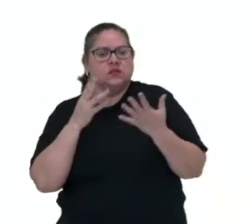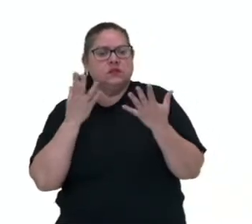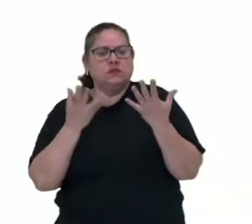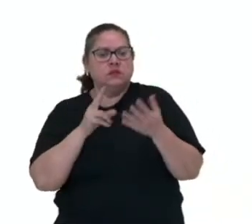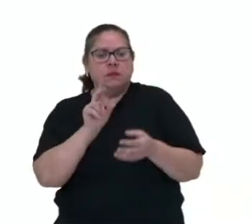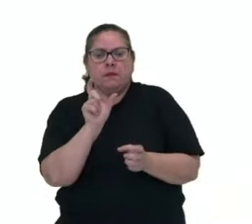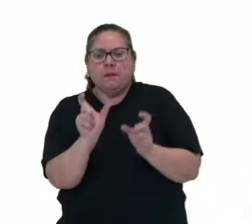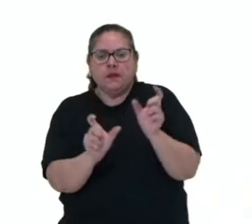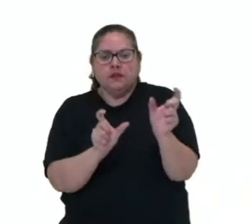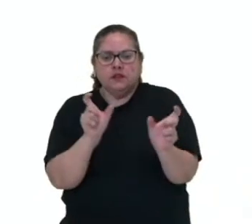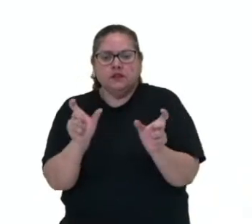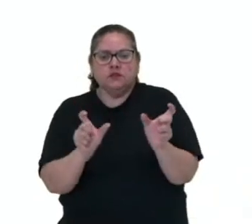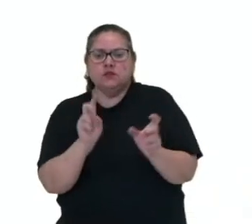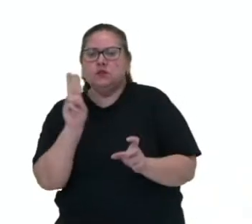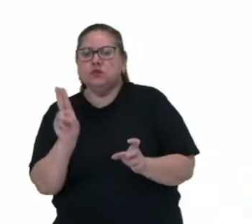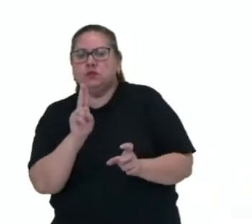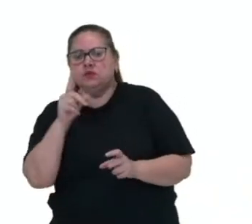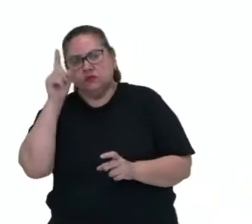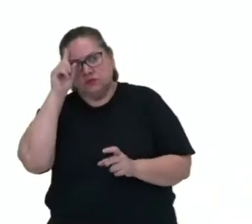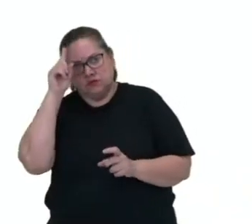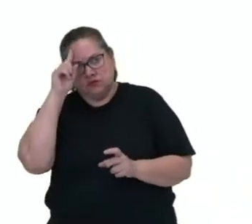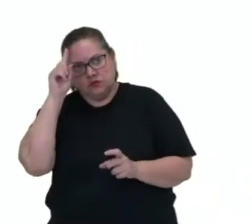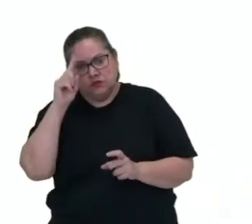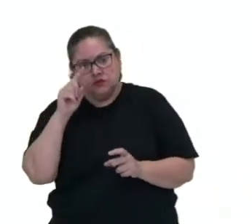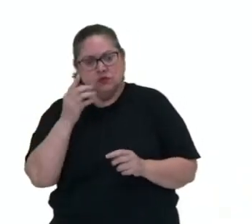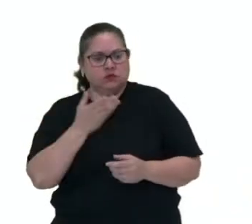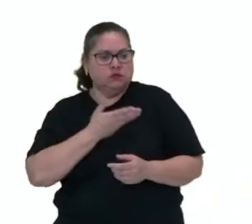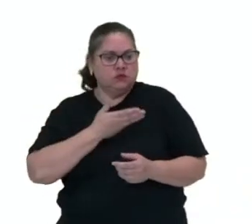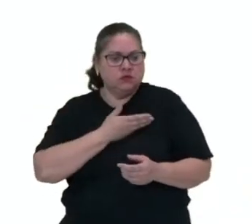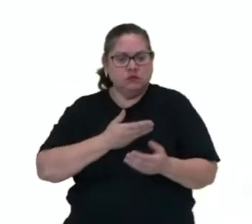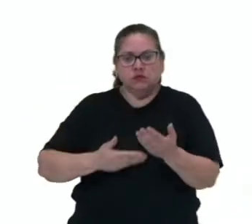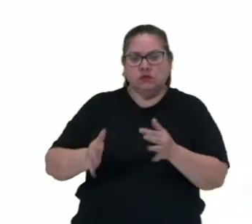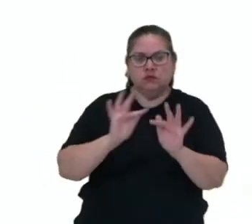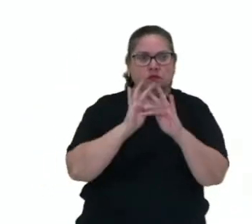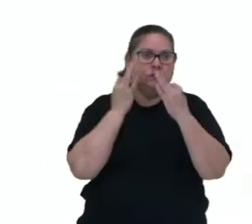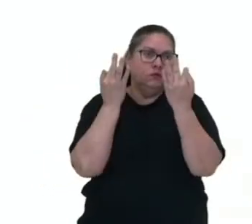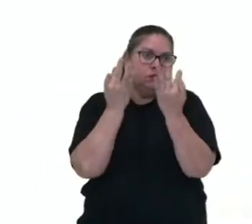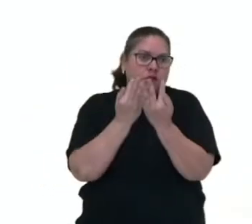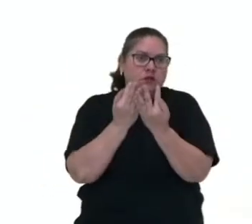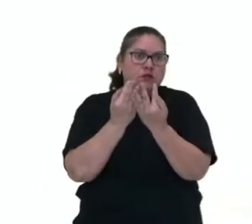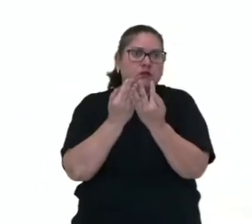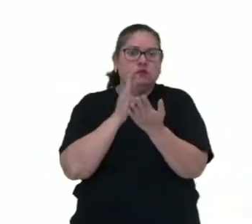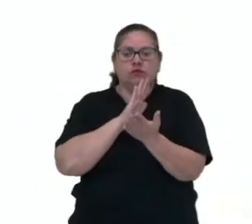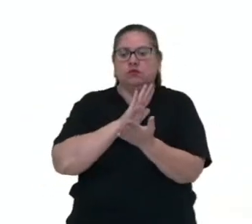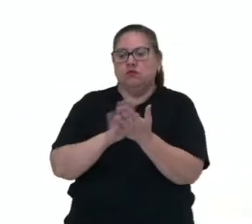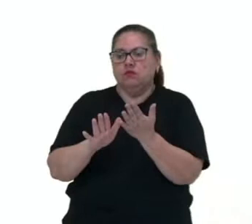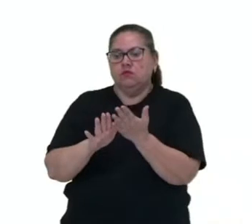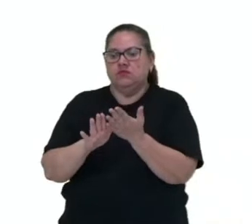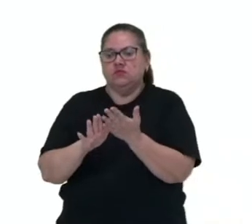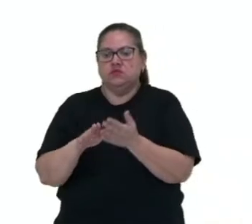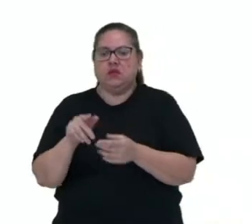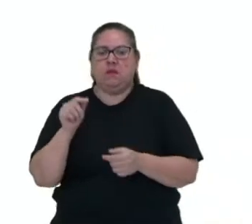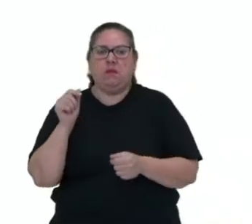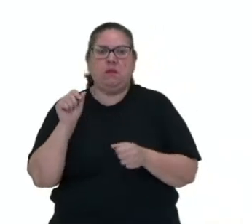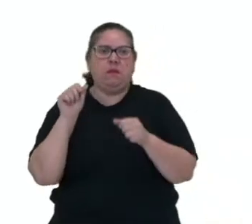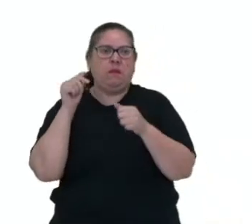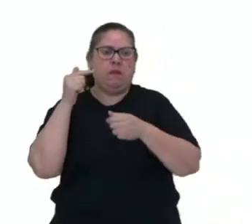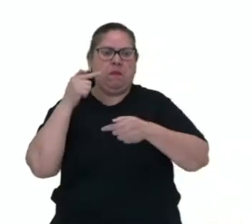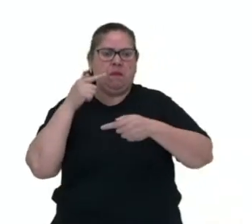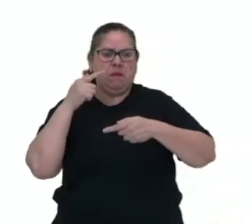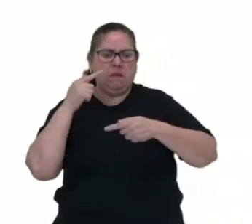estamos acostumados a utilizar no dia a dia, com nossos colegas, nossa família. Fuja da vulgaridade. Se você